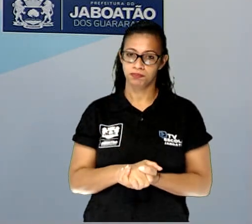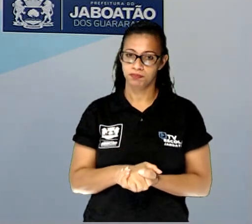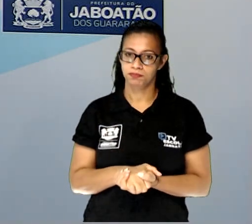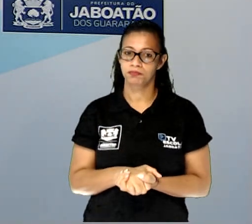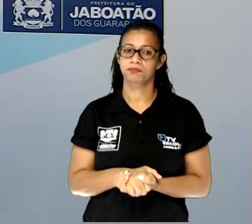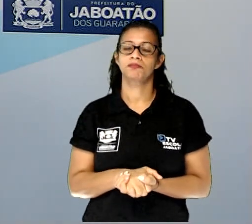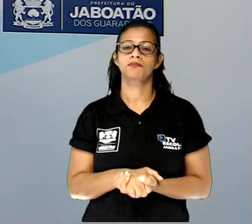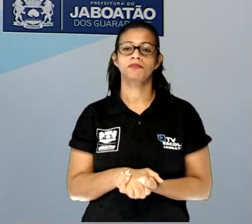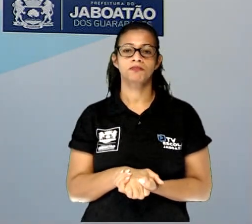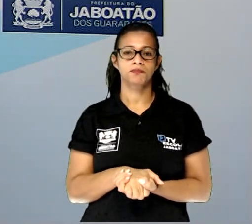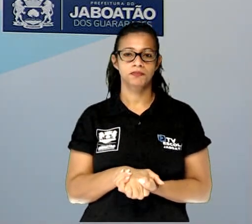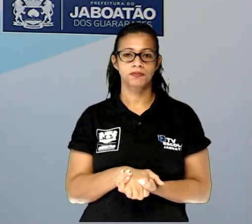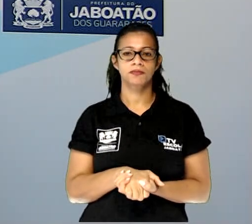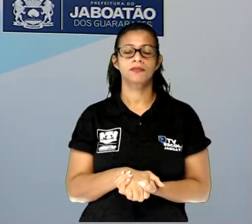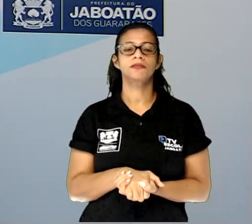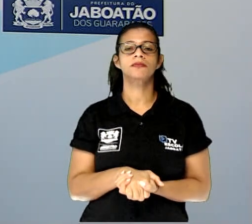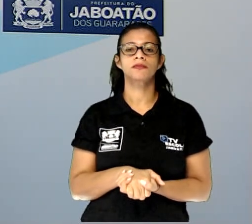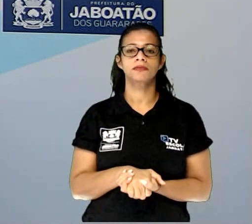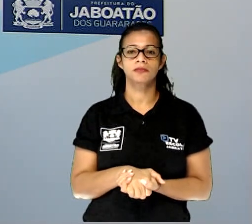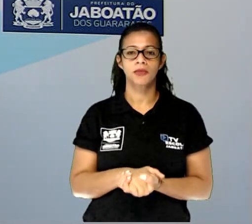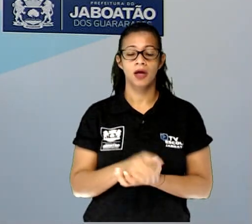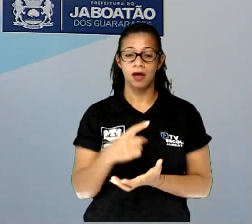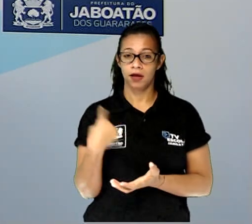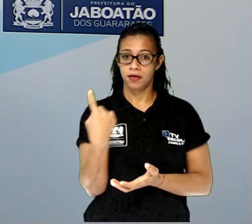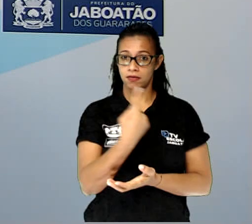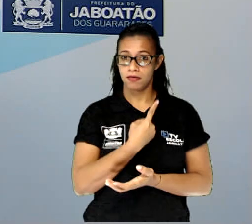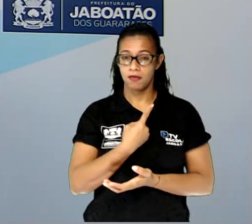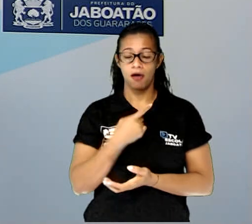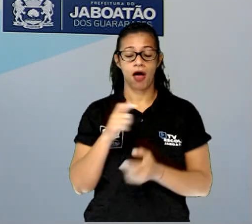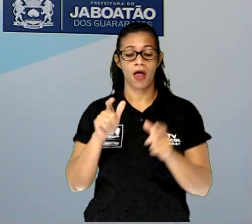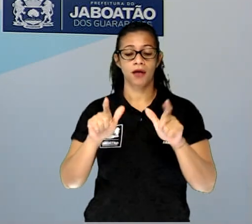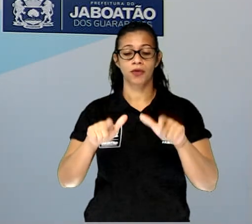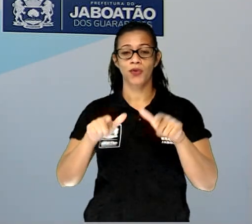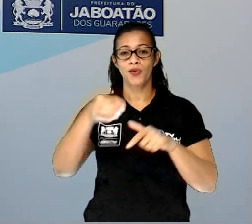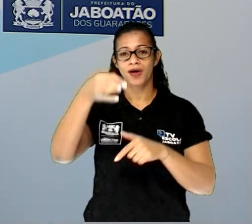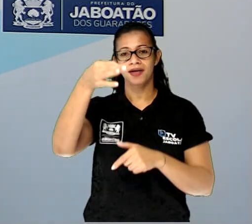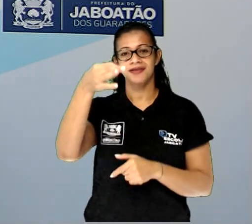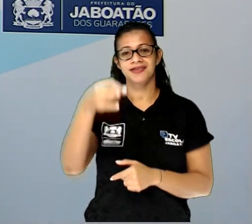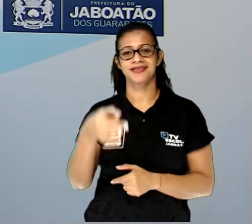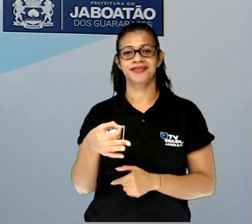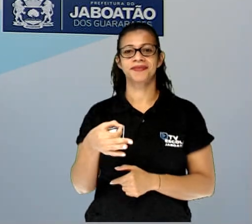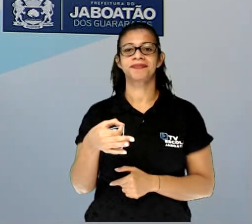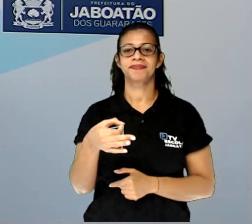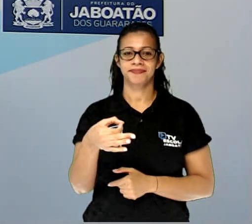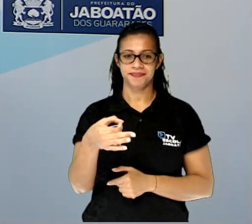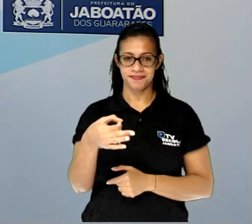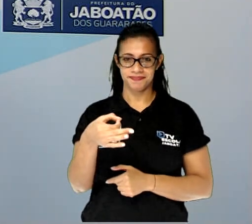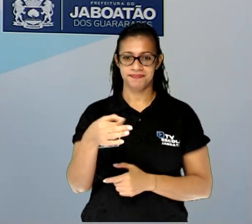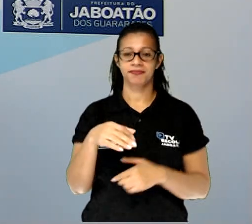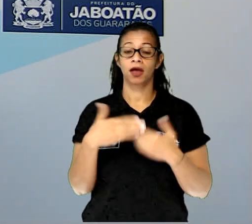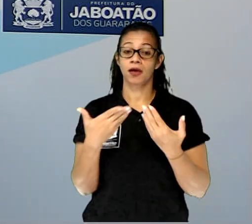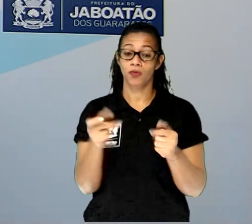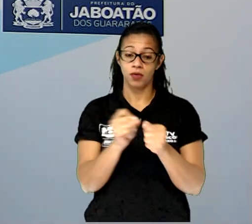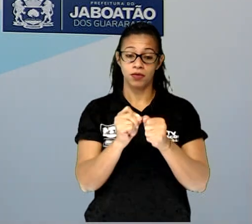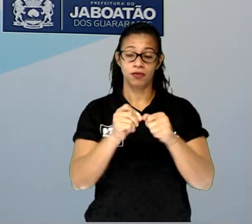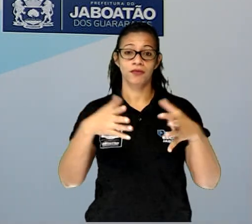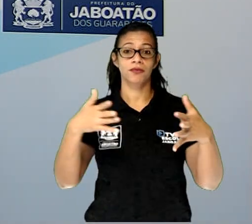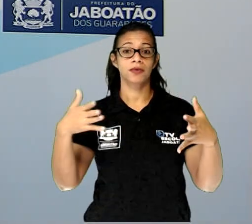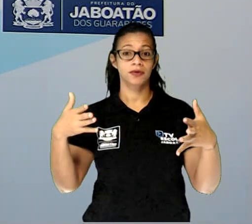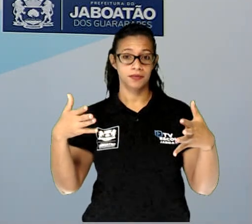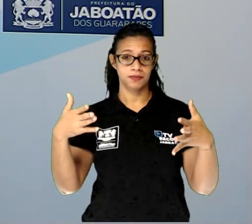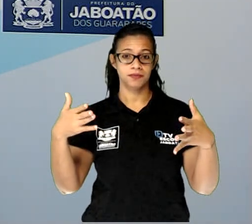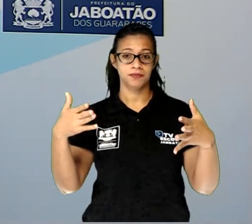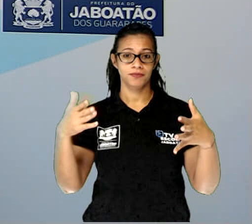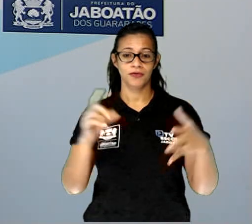poderia existir. Então, a gente está no lugar certo, né? Nós estamos no lugar certo e quando o planeta foi criado, estávamos na